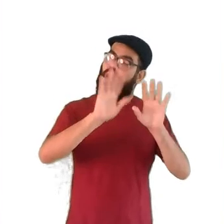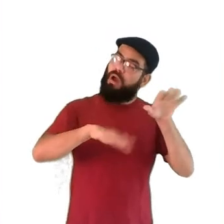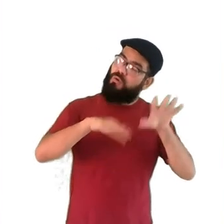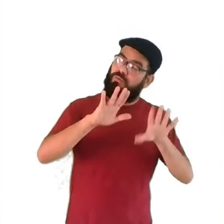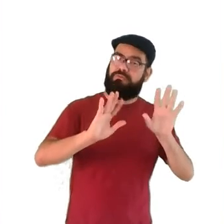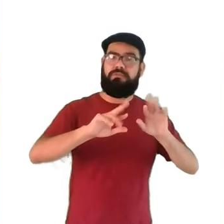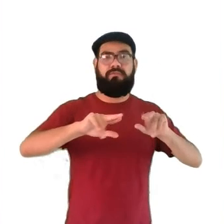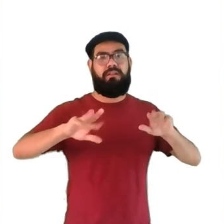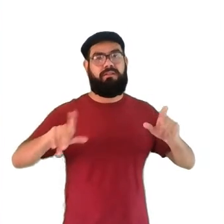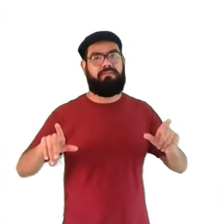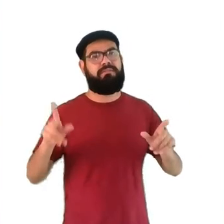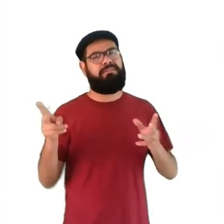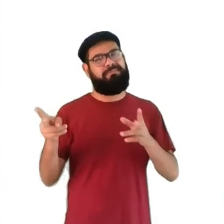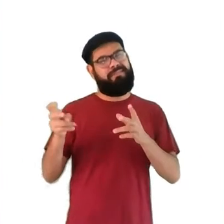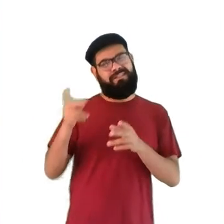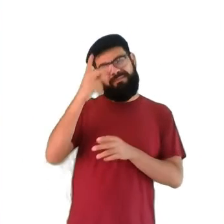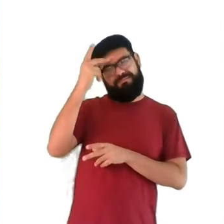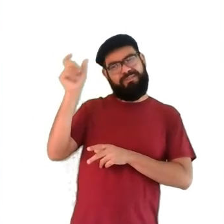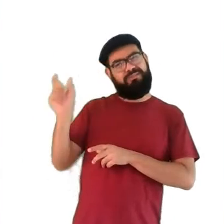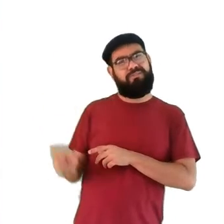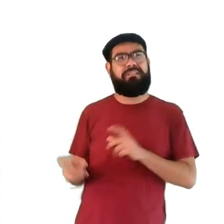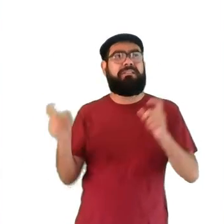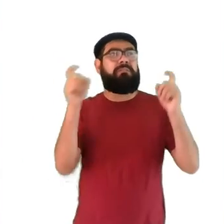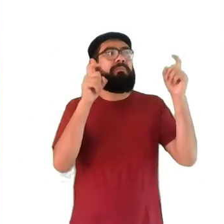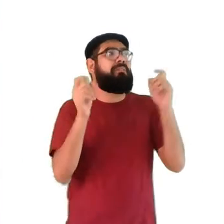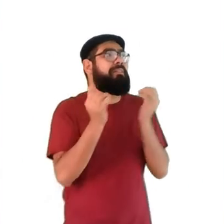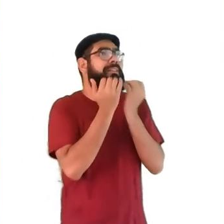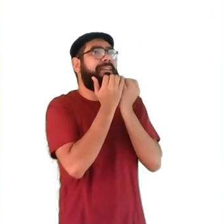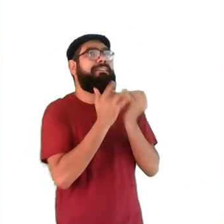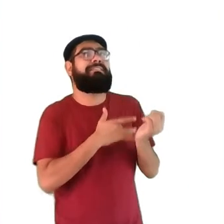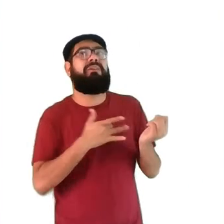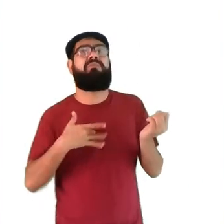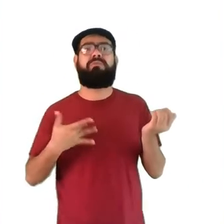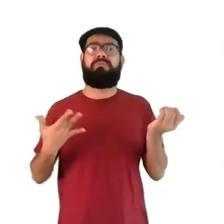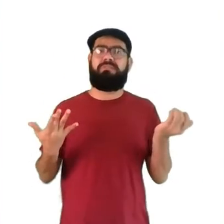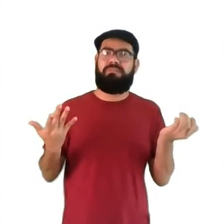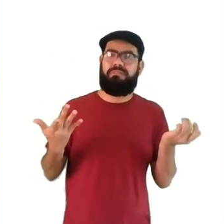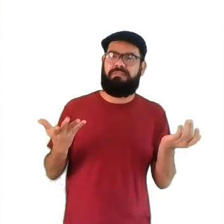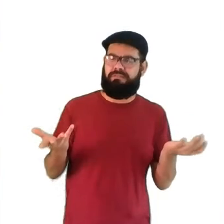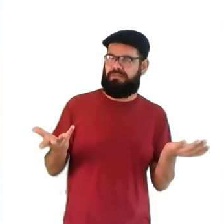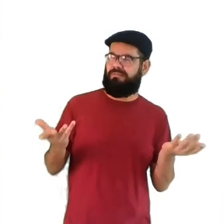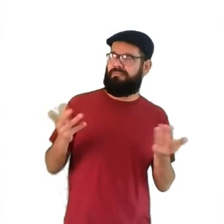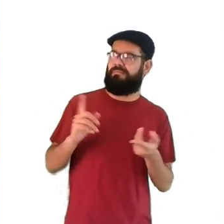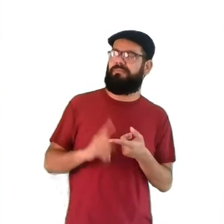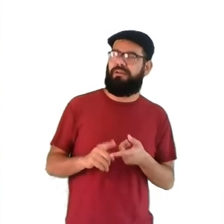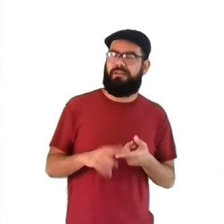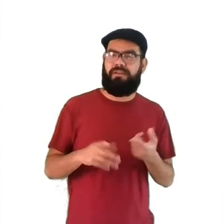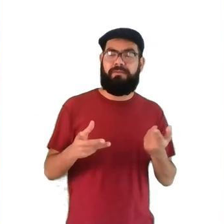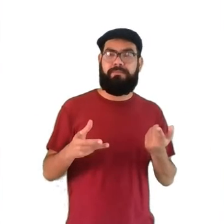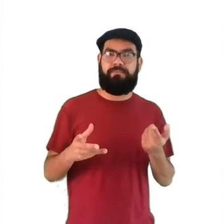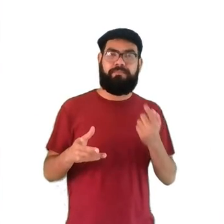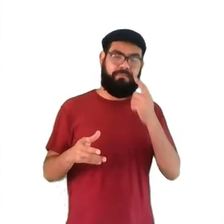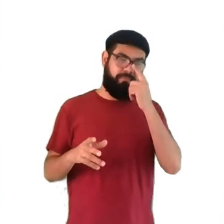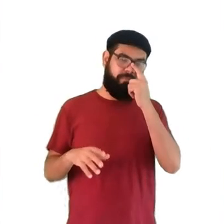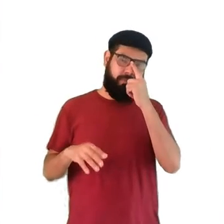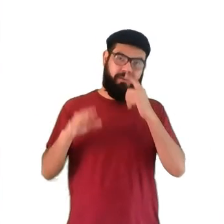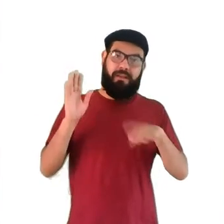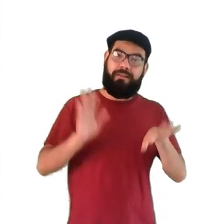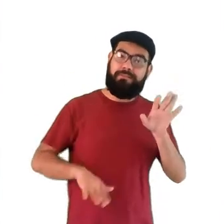estão um pouco mais preocupadas com a questão da saúde, até porque hora e meia surge, né, uma